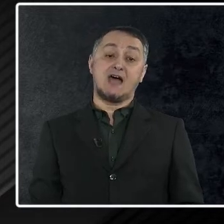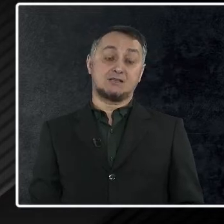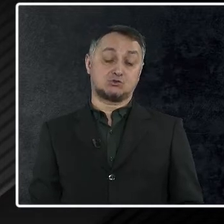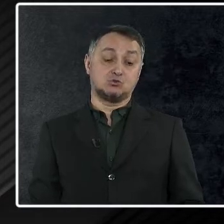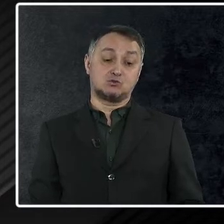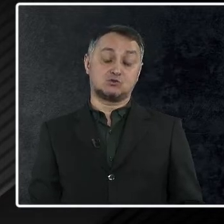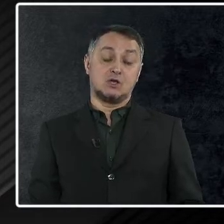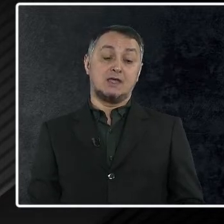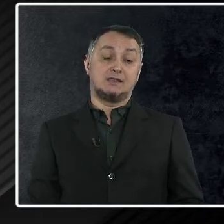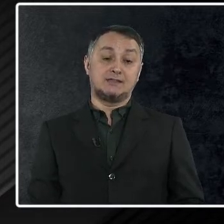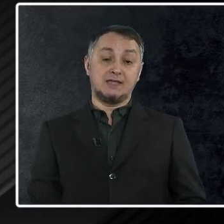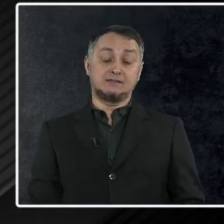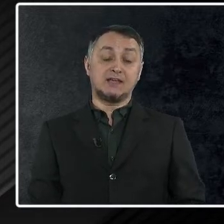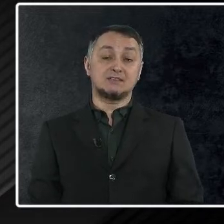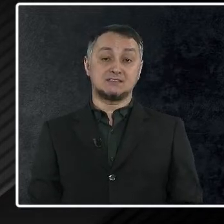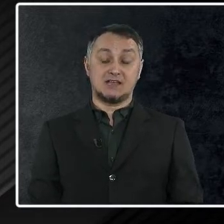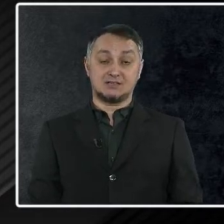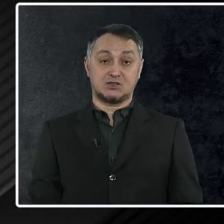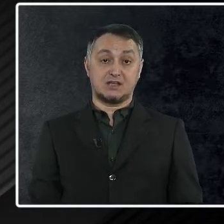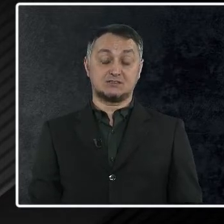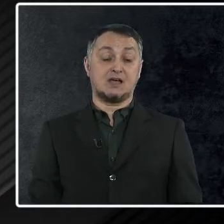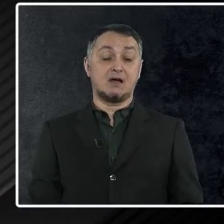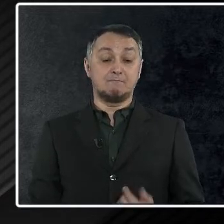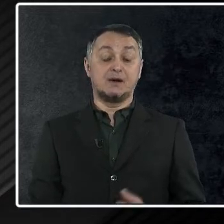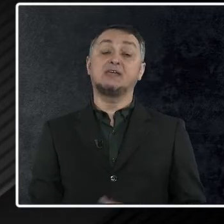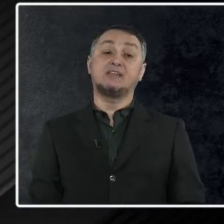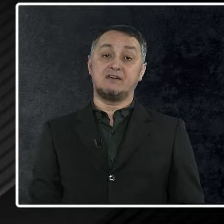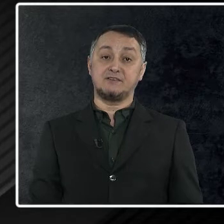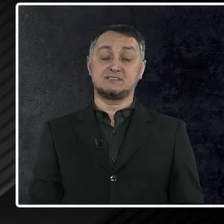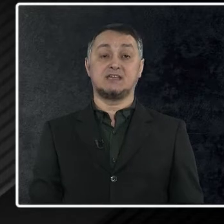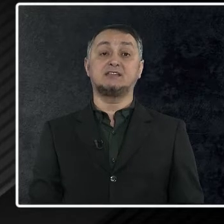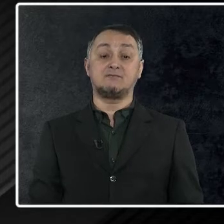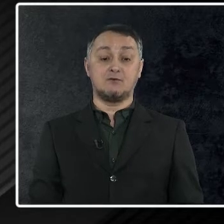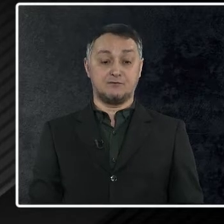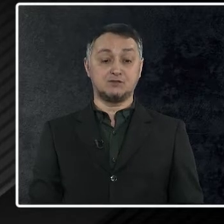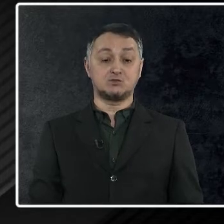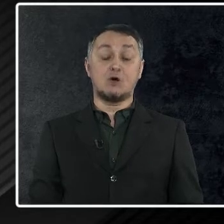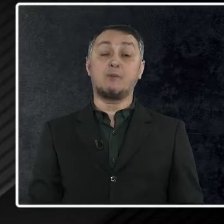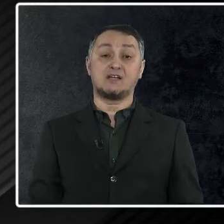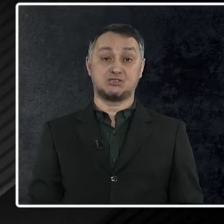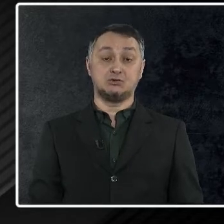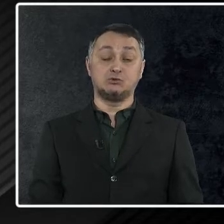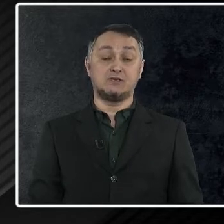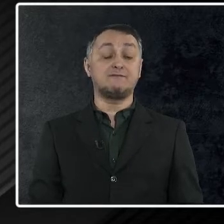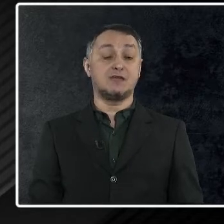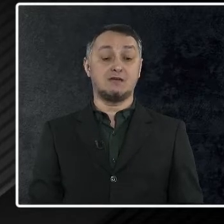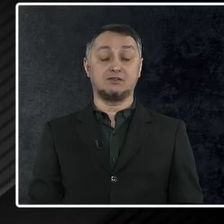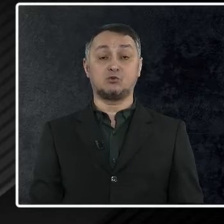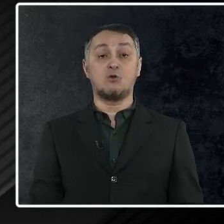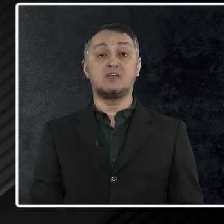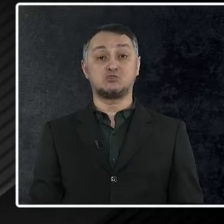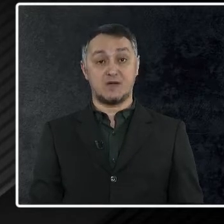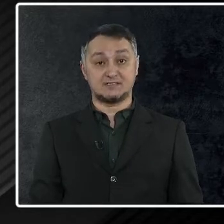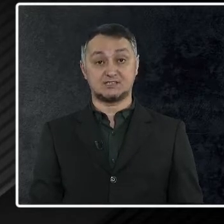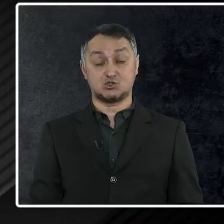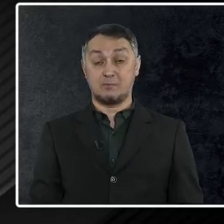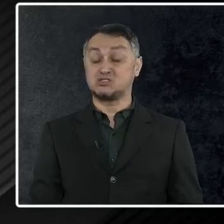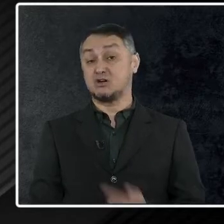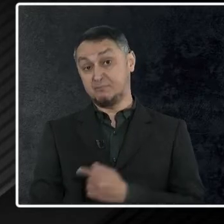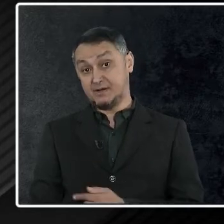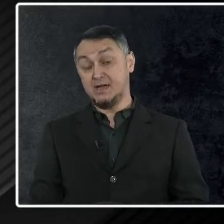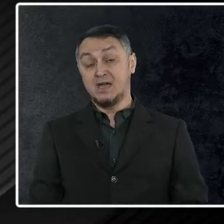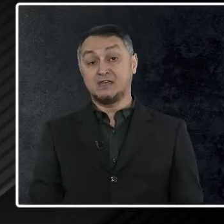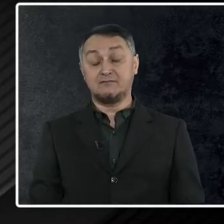eventuais gastos. Dentre esses relacionados à campanha, devem ser devolvidos ao partido que fica eventualmente com essa